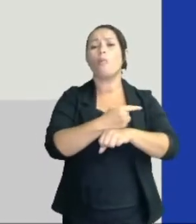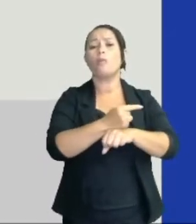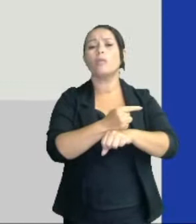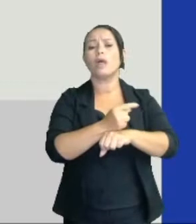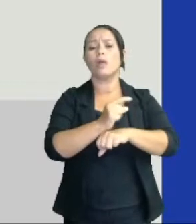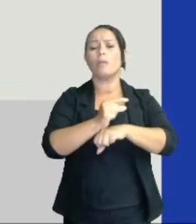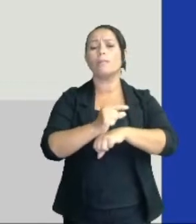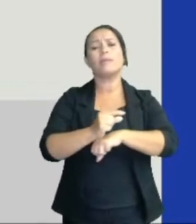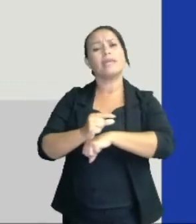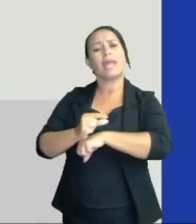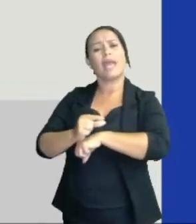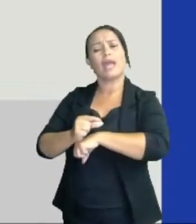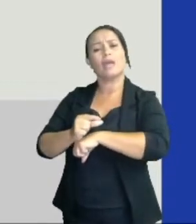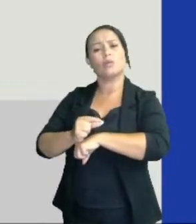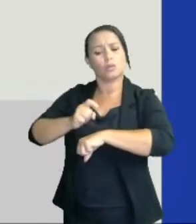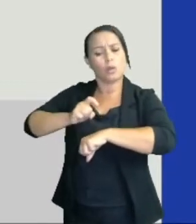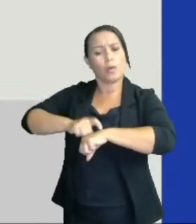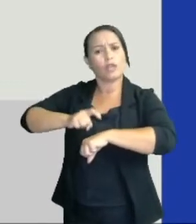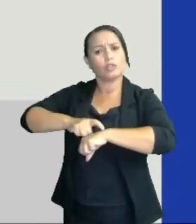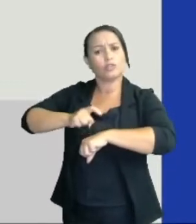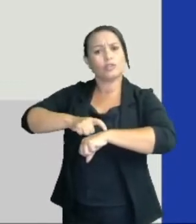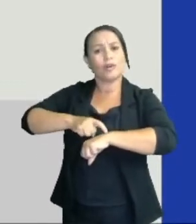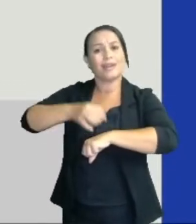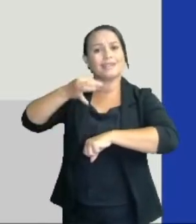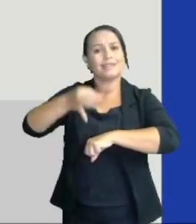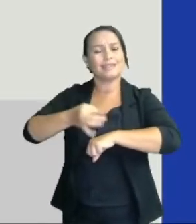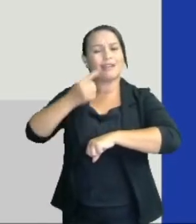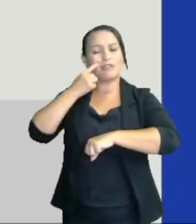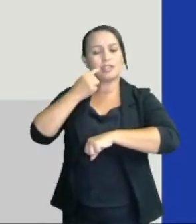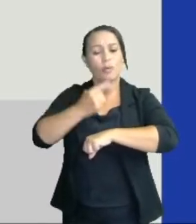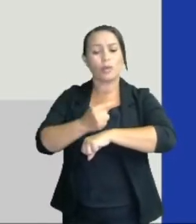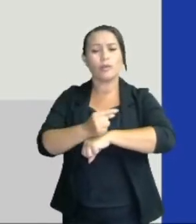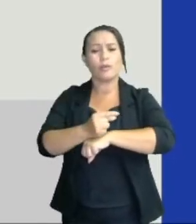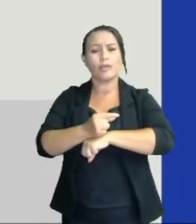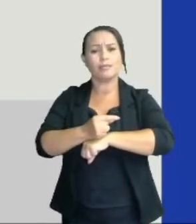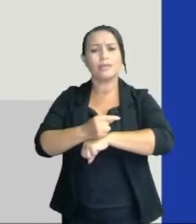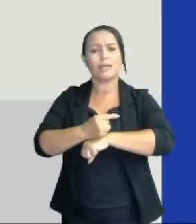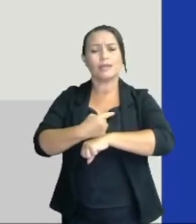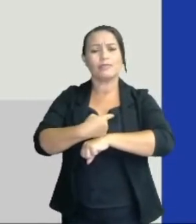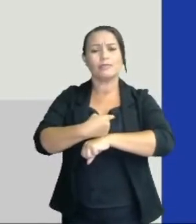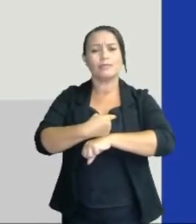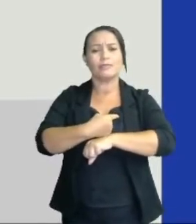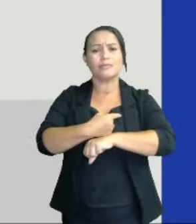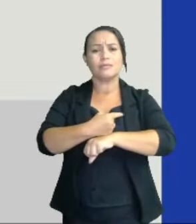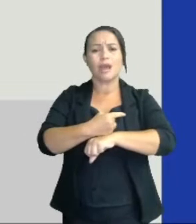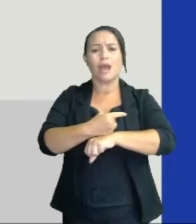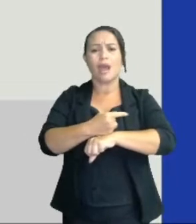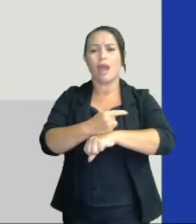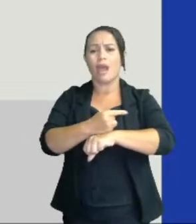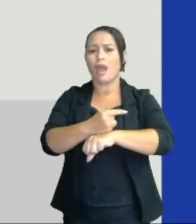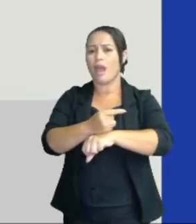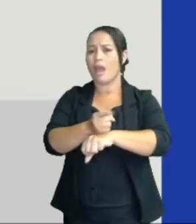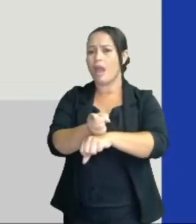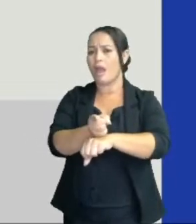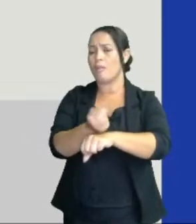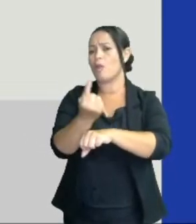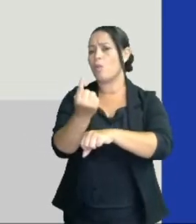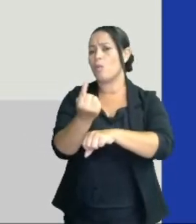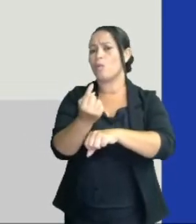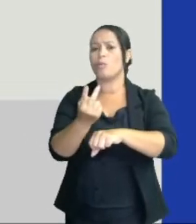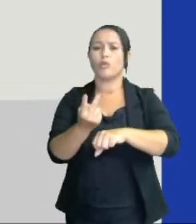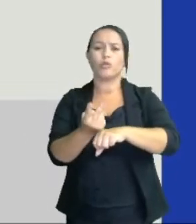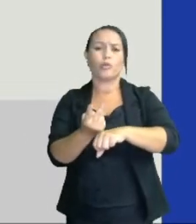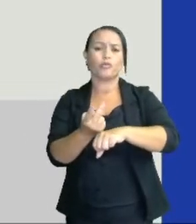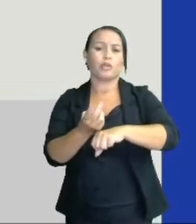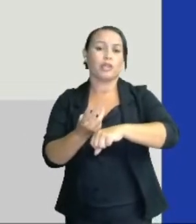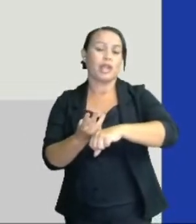ele representa as horas. Então, quando o ponteiro pequeno está apontado para o 1,